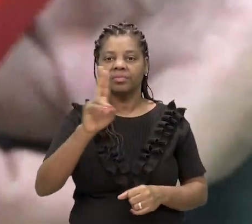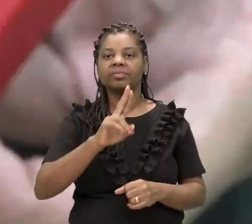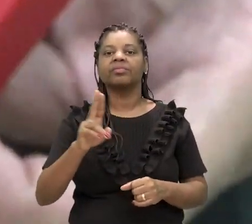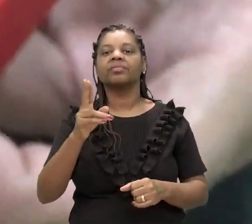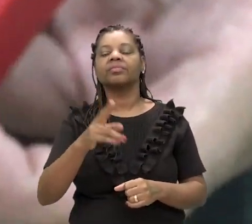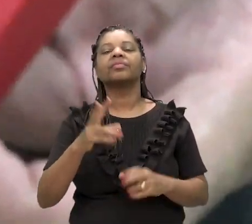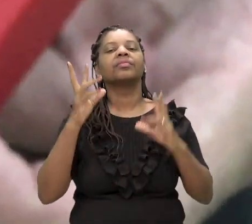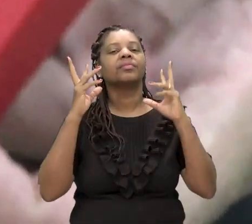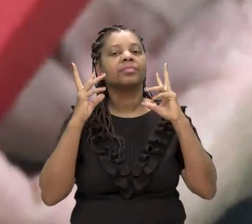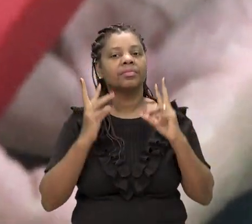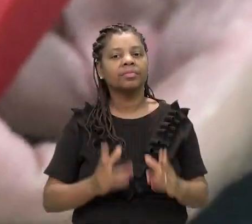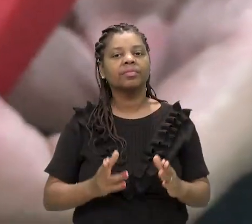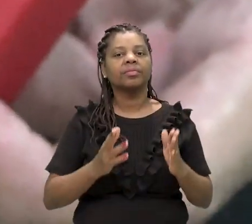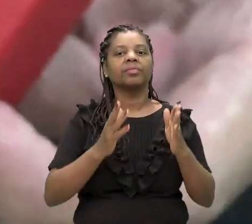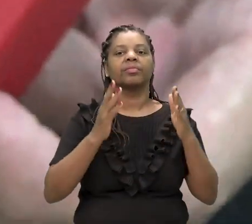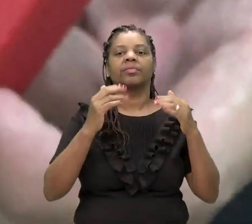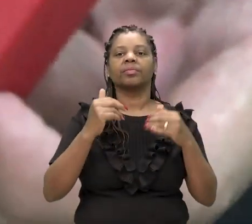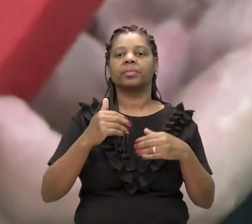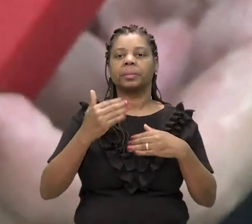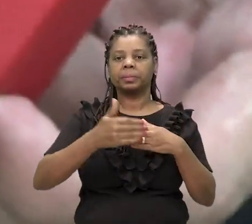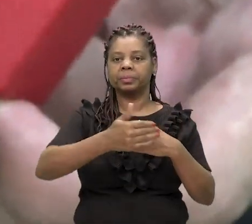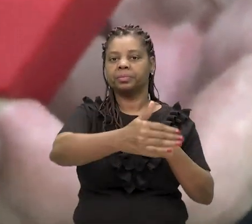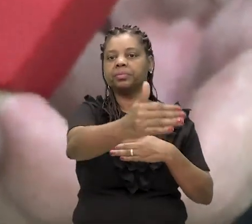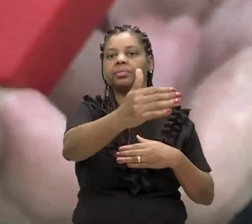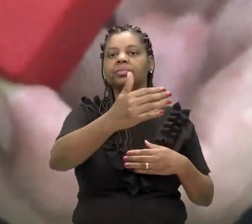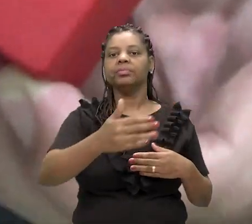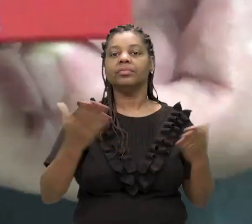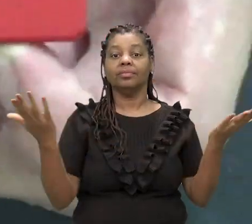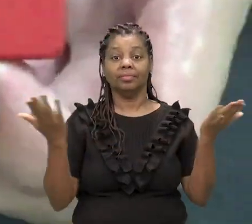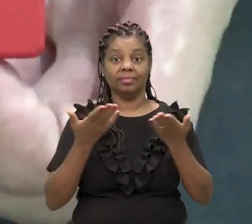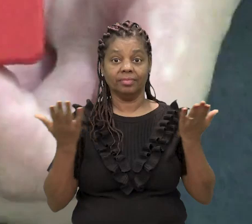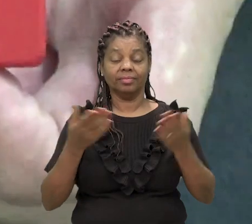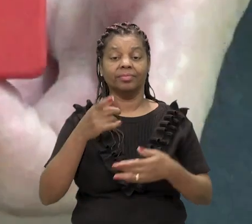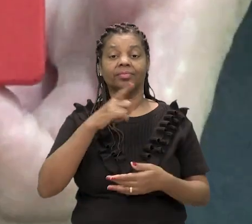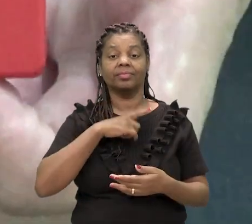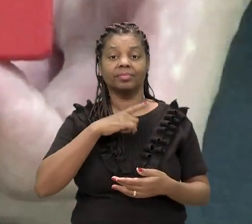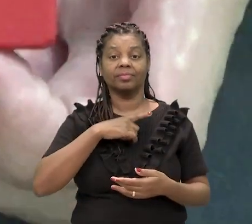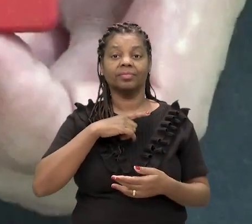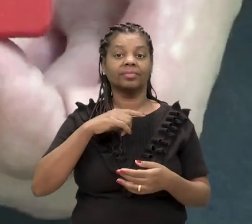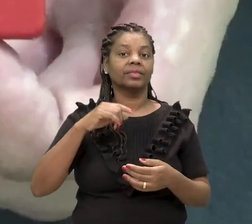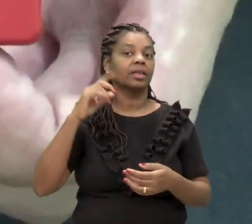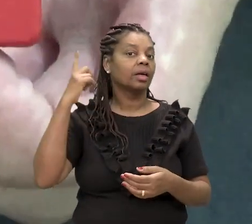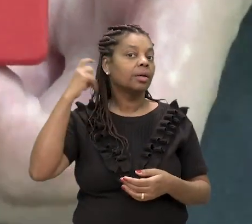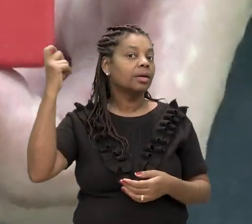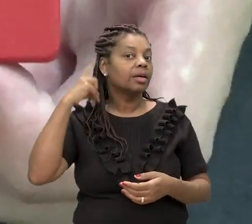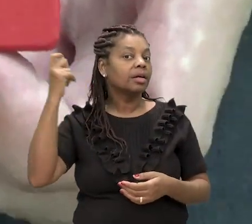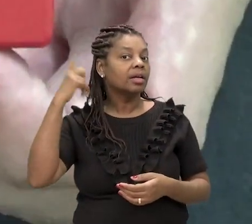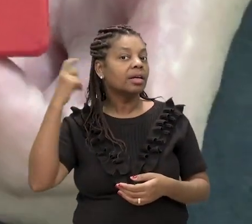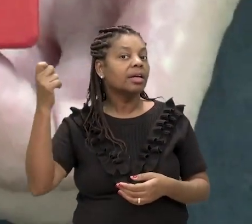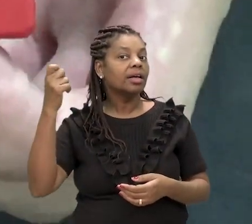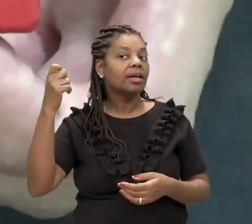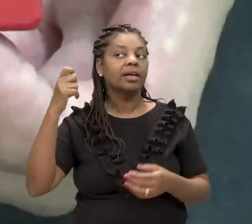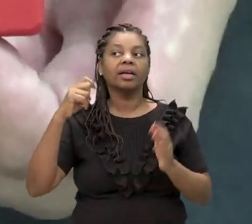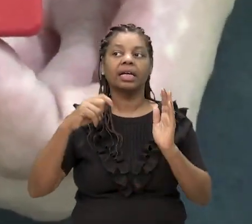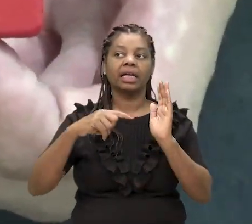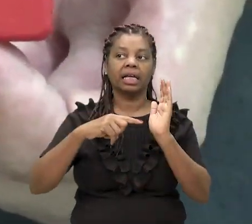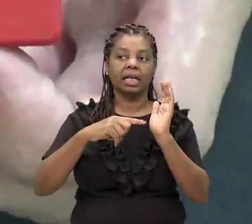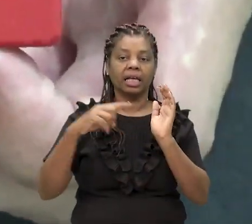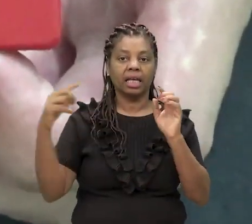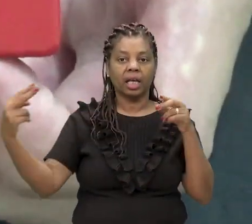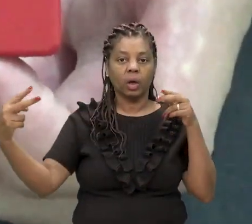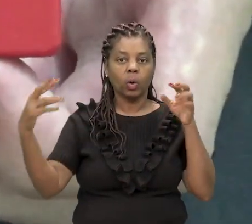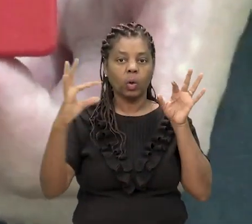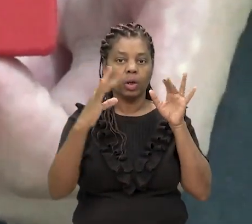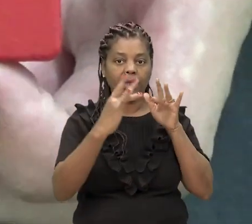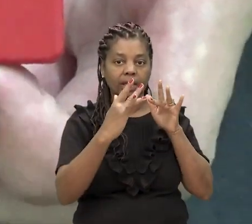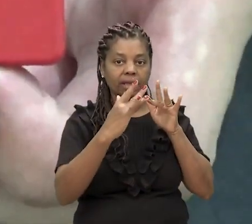que nós formos utilizar, vai seguir o mesmo processo. Bem, por exemplo, aqui agora nós temos uma buzina, onde nós